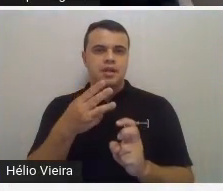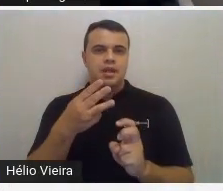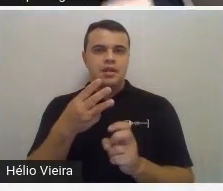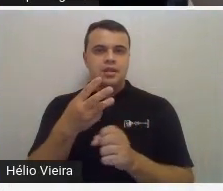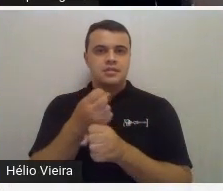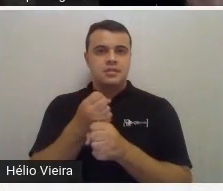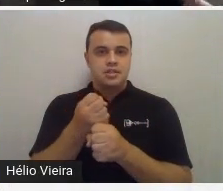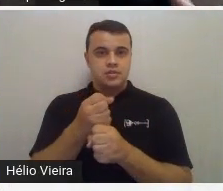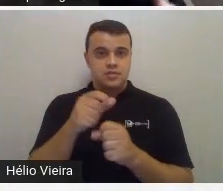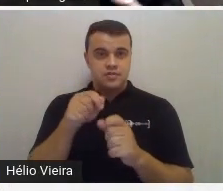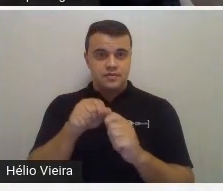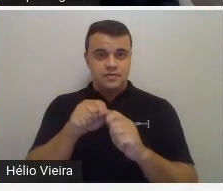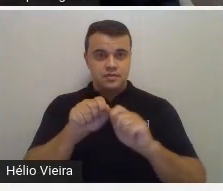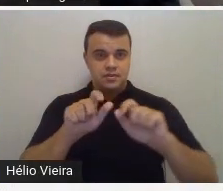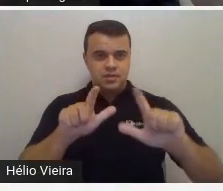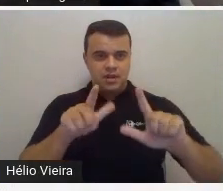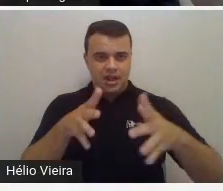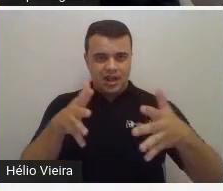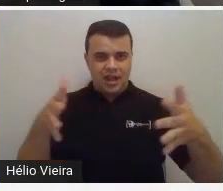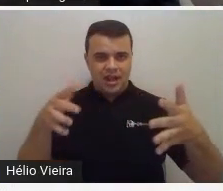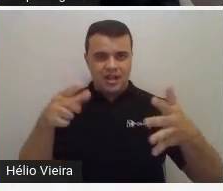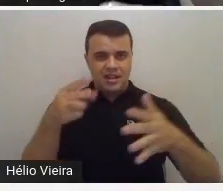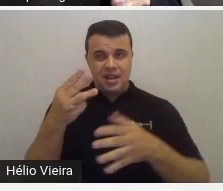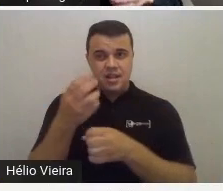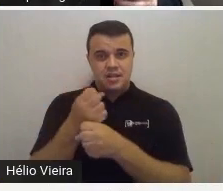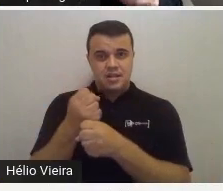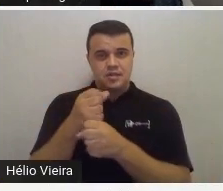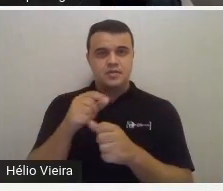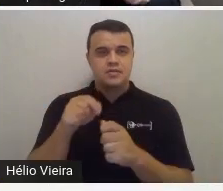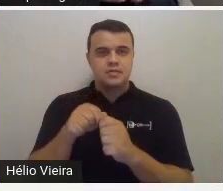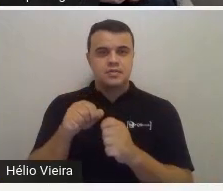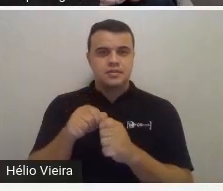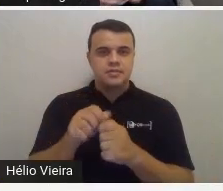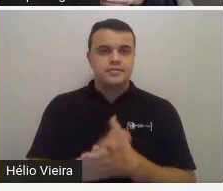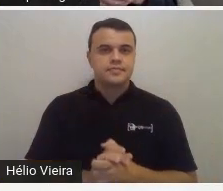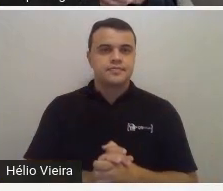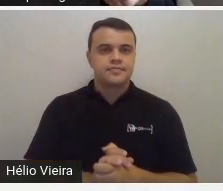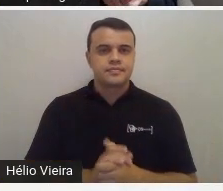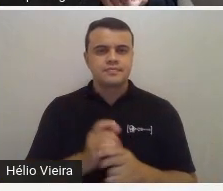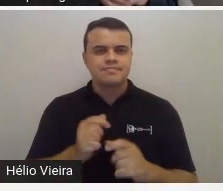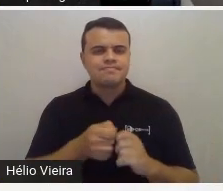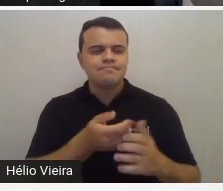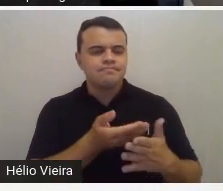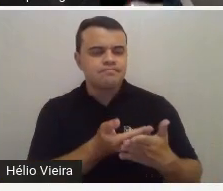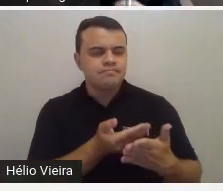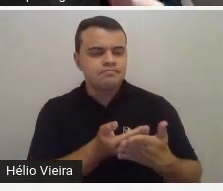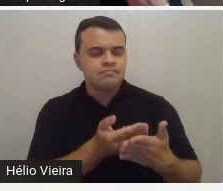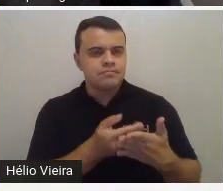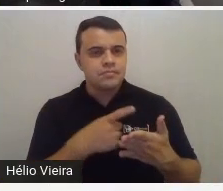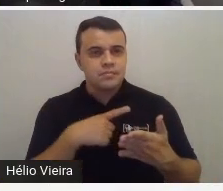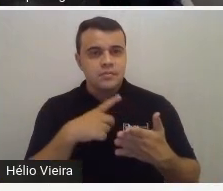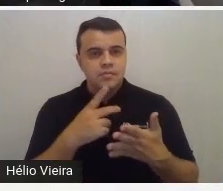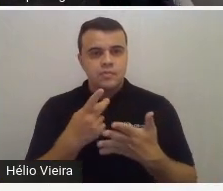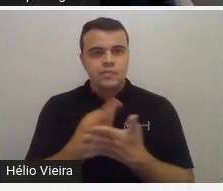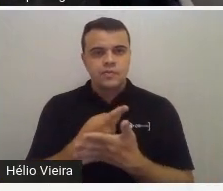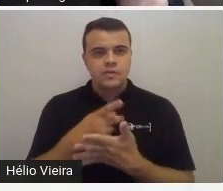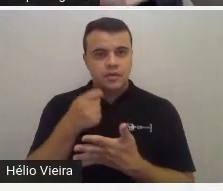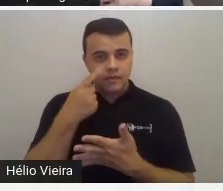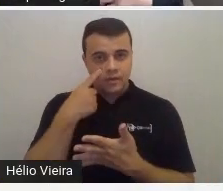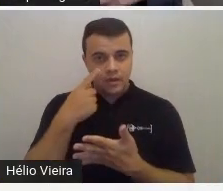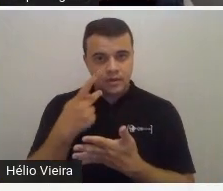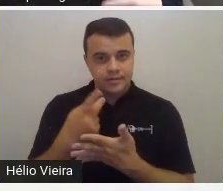fazendo essa tela, é uma tela muito grande, em que ele fazia esses estudos, né, que acabam, como vocês podem